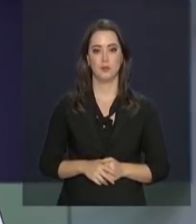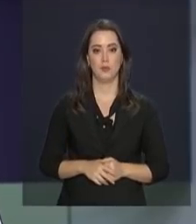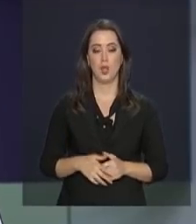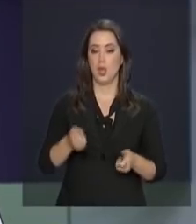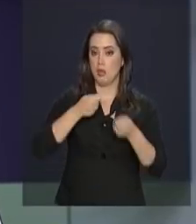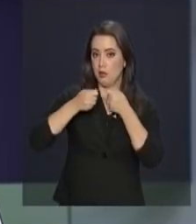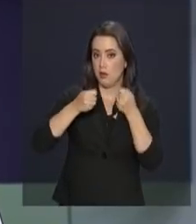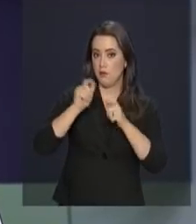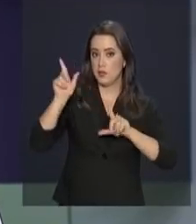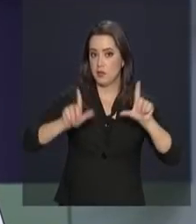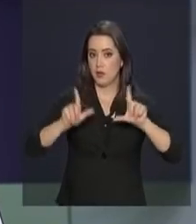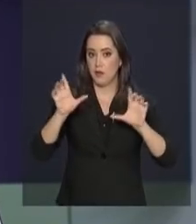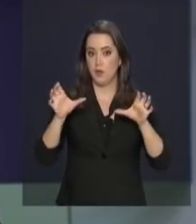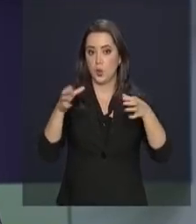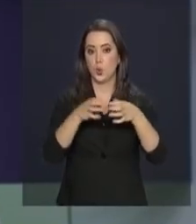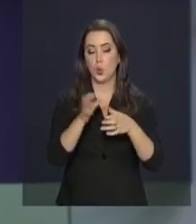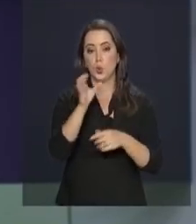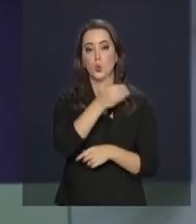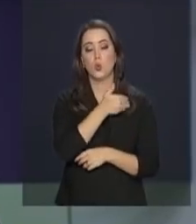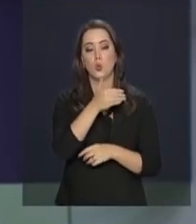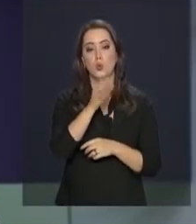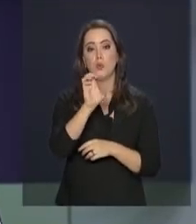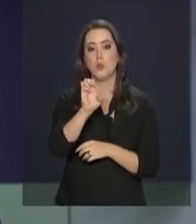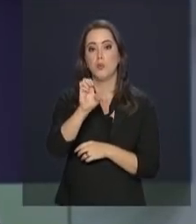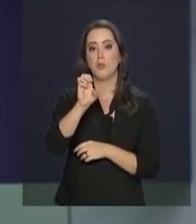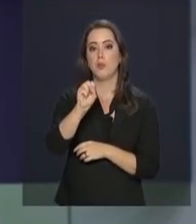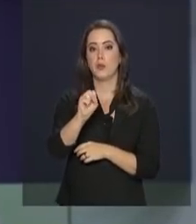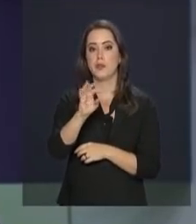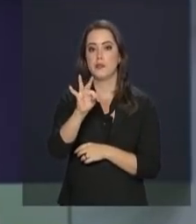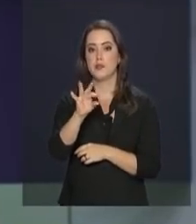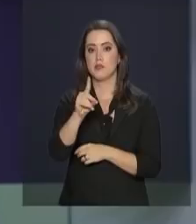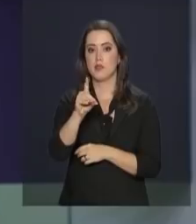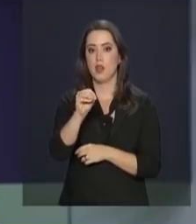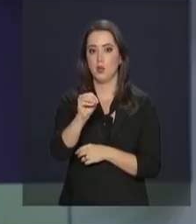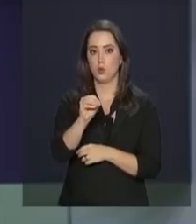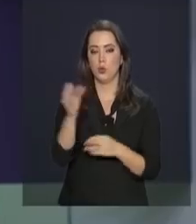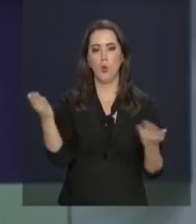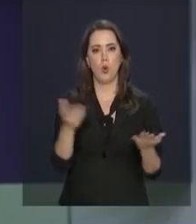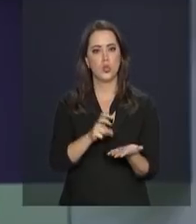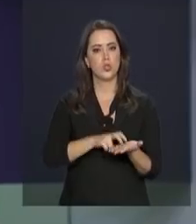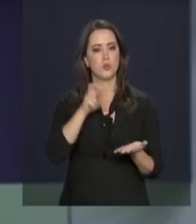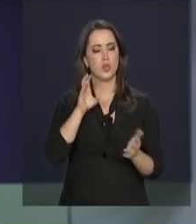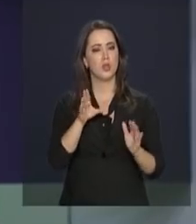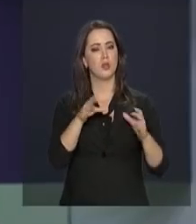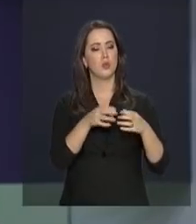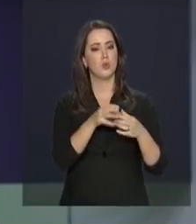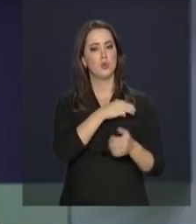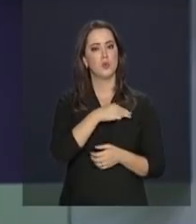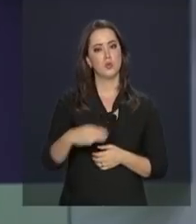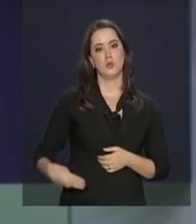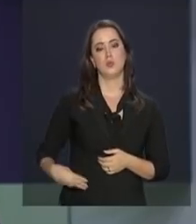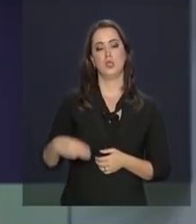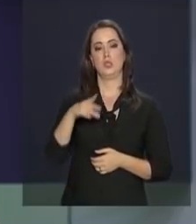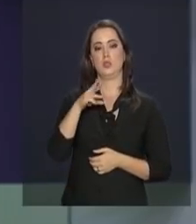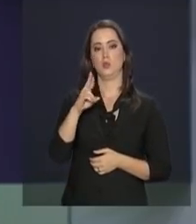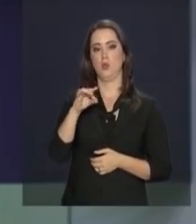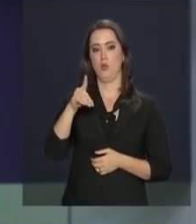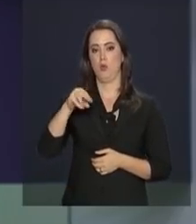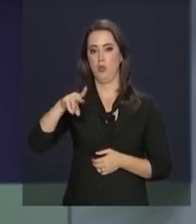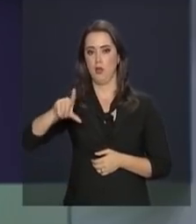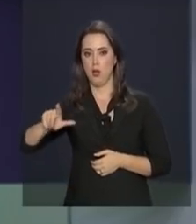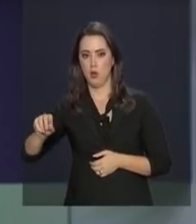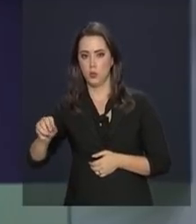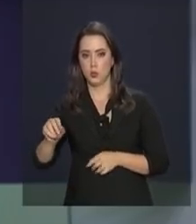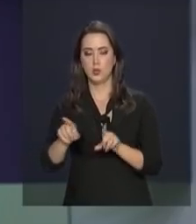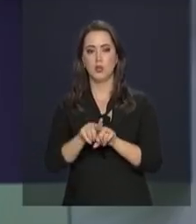em entrevista à tv do grupo estado hoje pela manhã os ministros ronaldo fonseca da secretaria geral da presidência e moreira franco